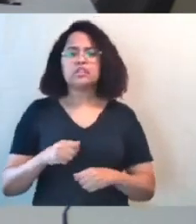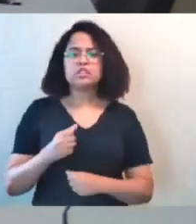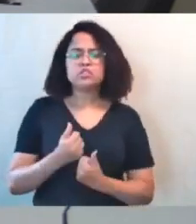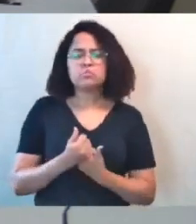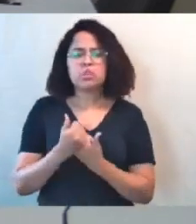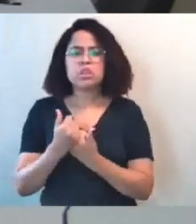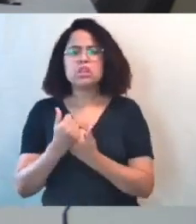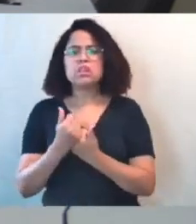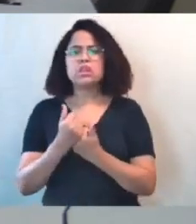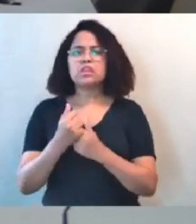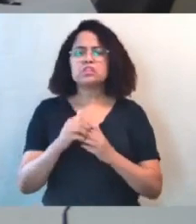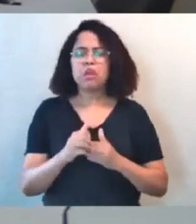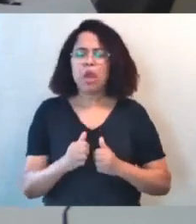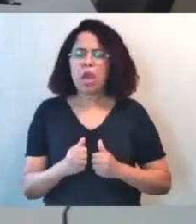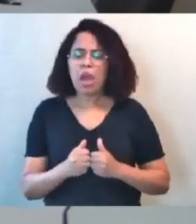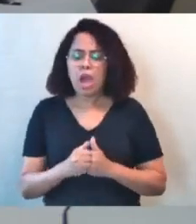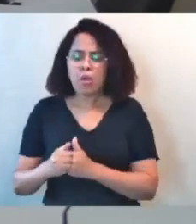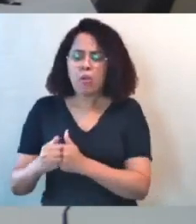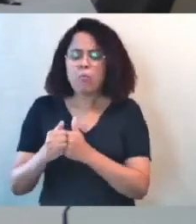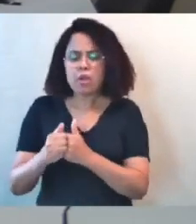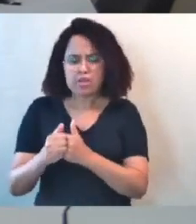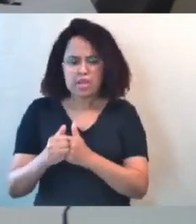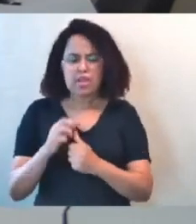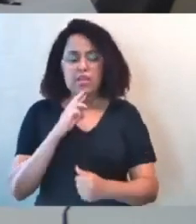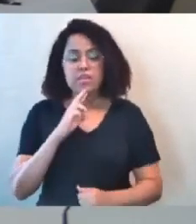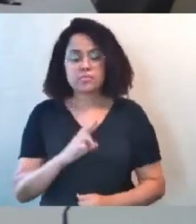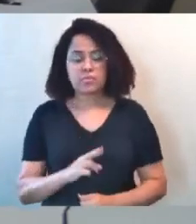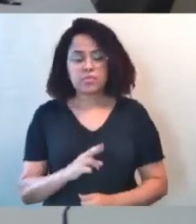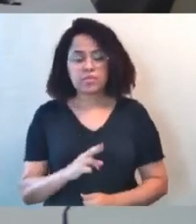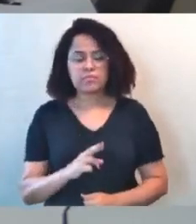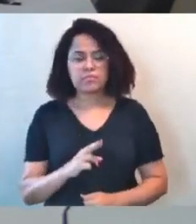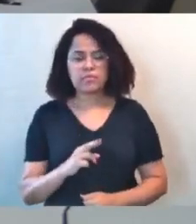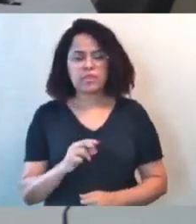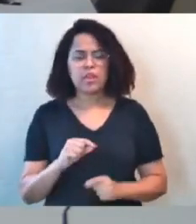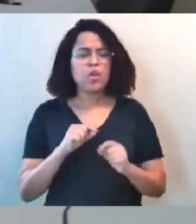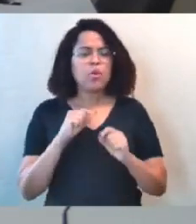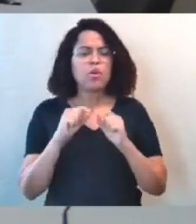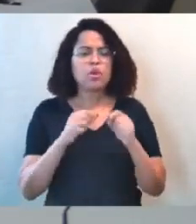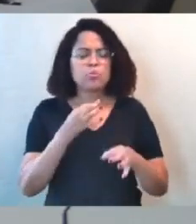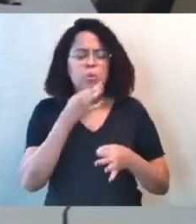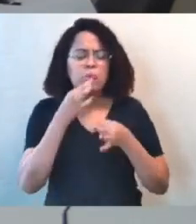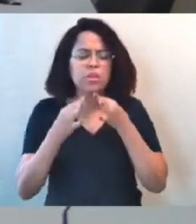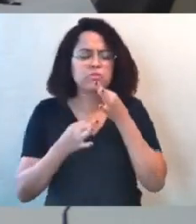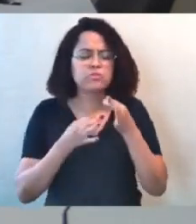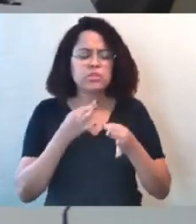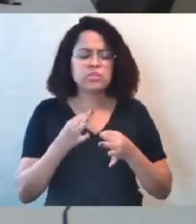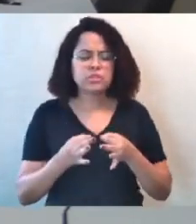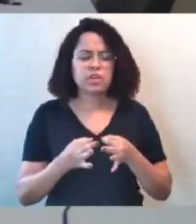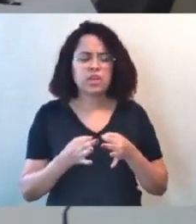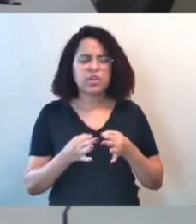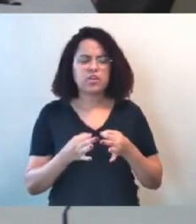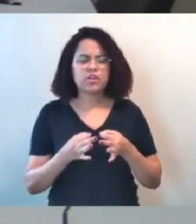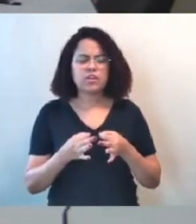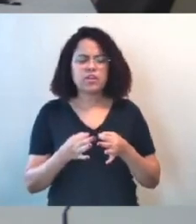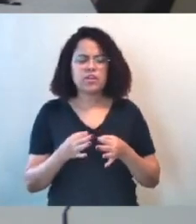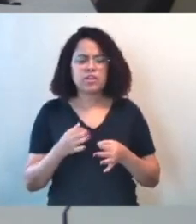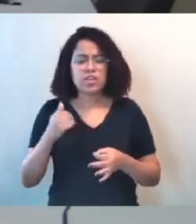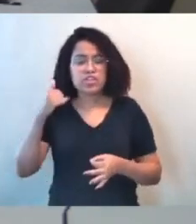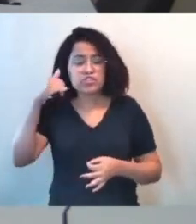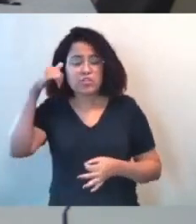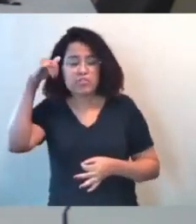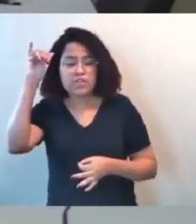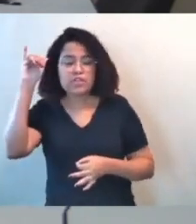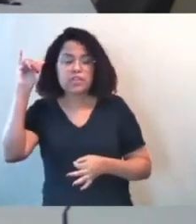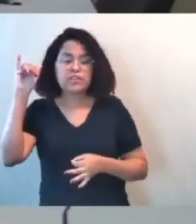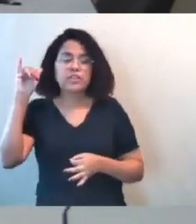vou passar para o depoente responder. A minha única ponderação seria uma sugestão de evitar perguntas que caminham